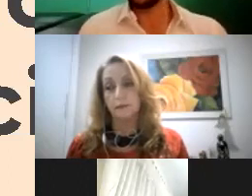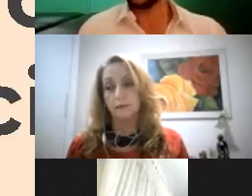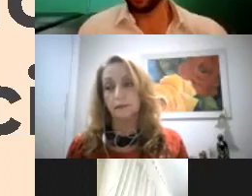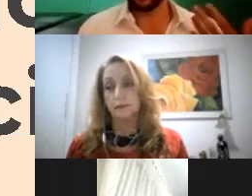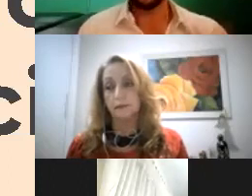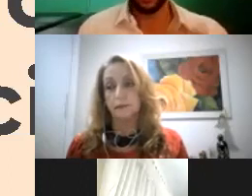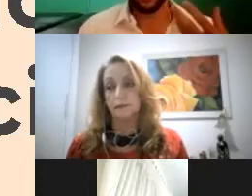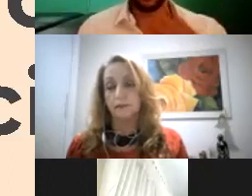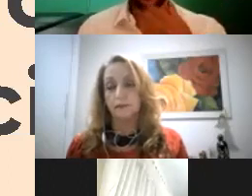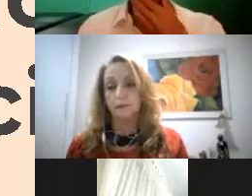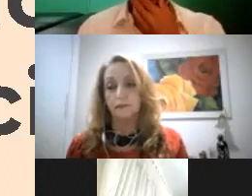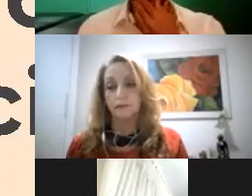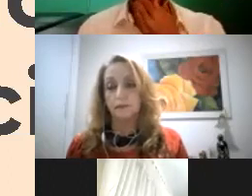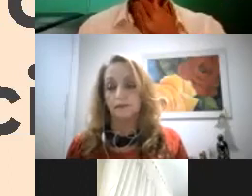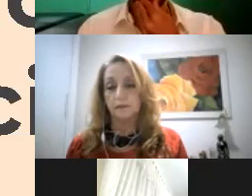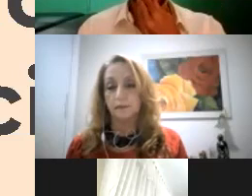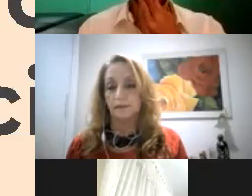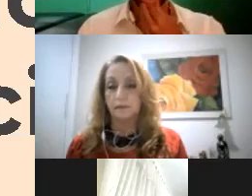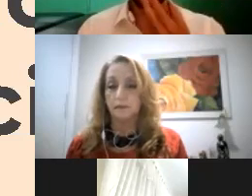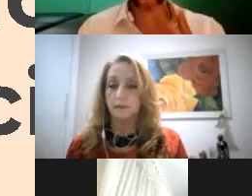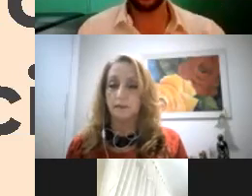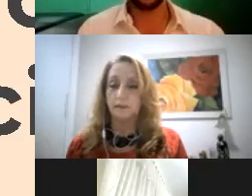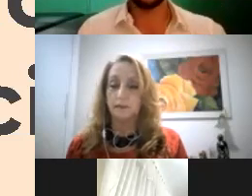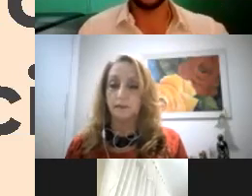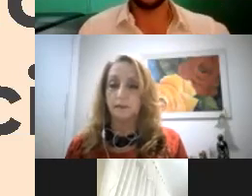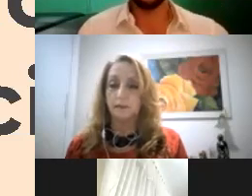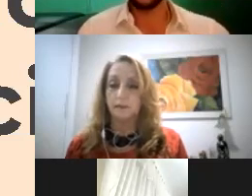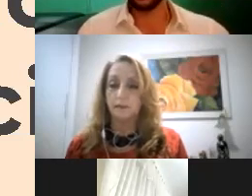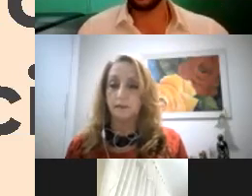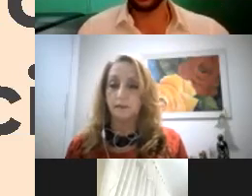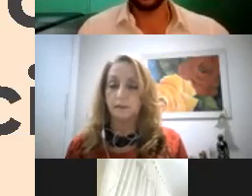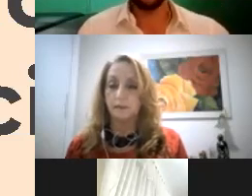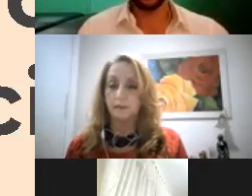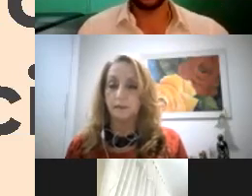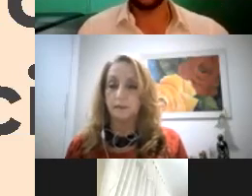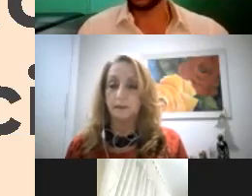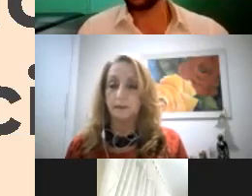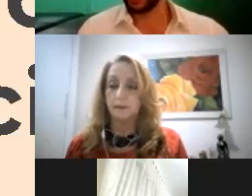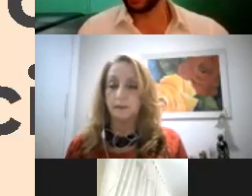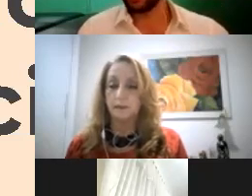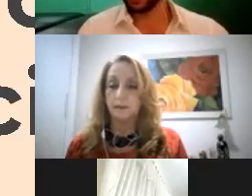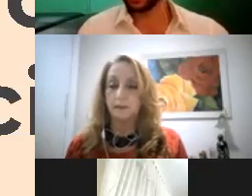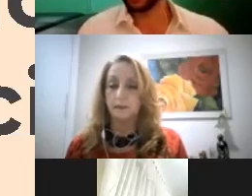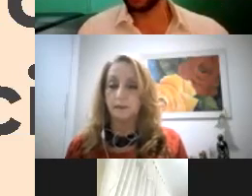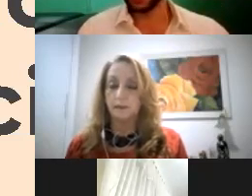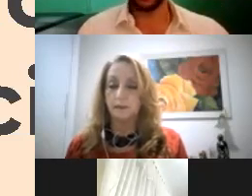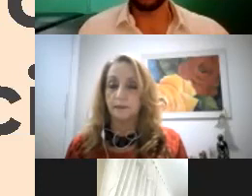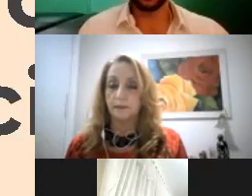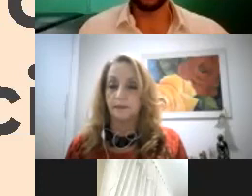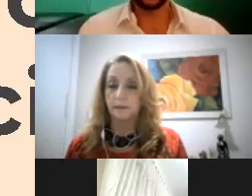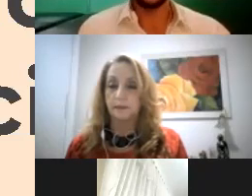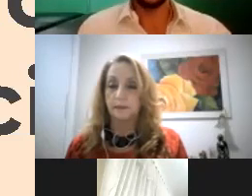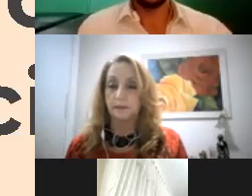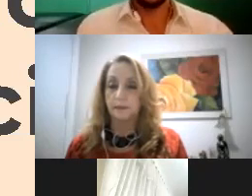para não ficar só a minha imagem conversando com vocês, mas fiquem à vontade para